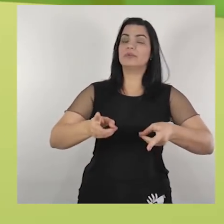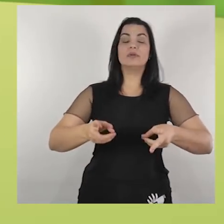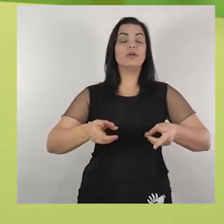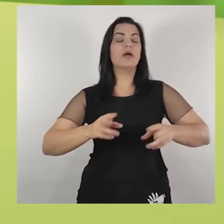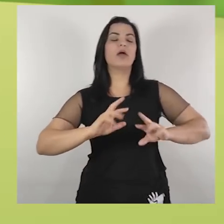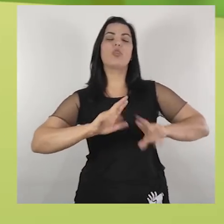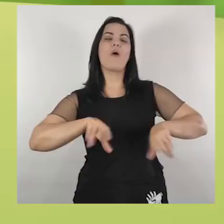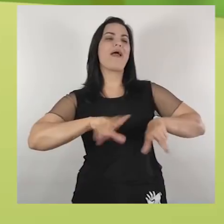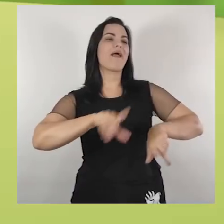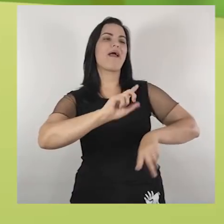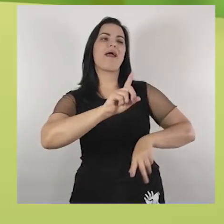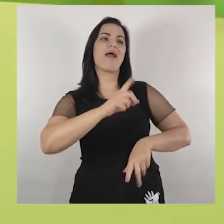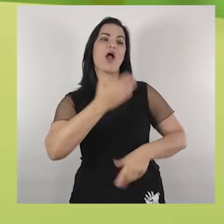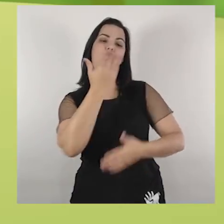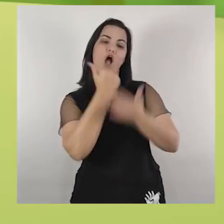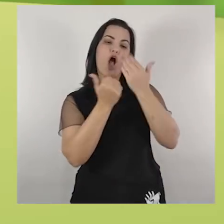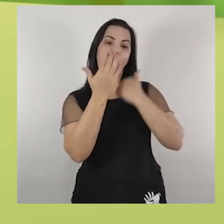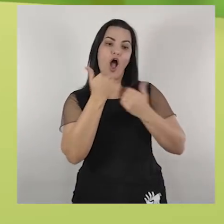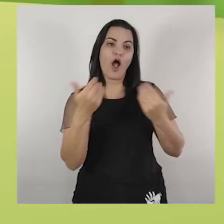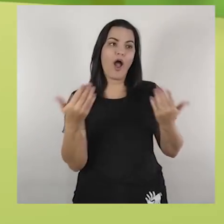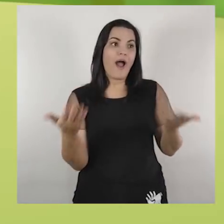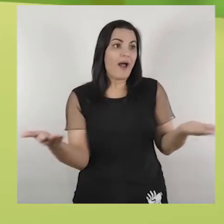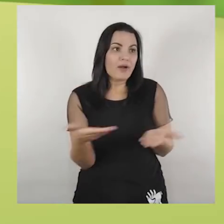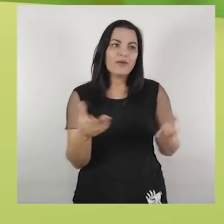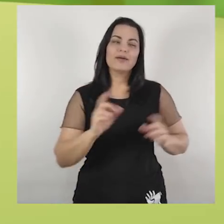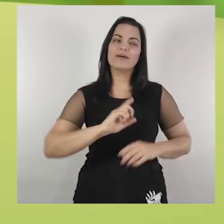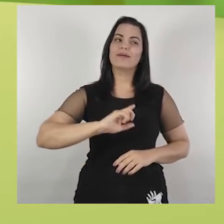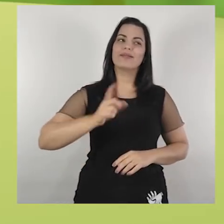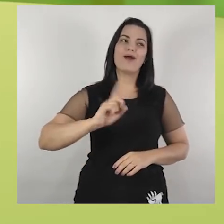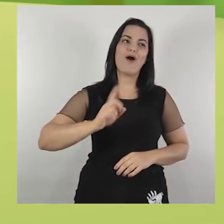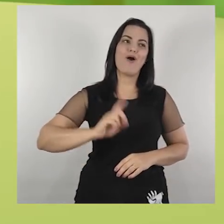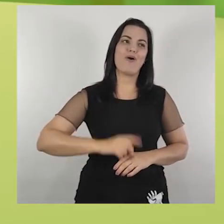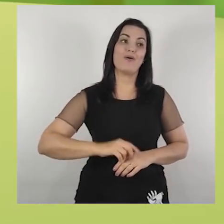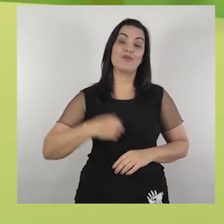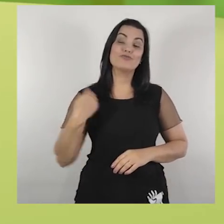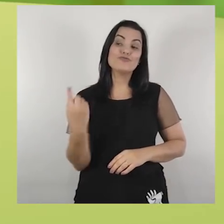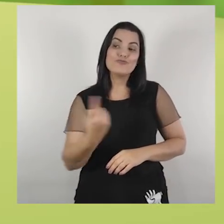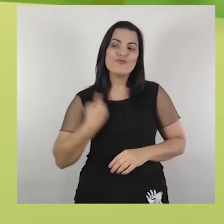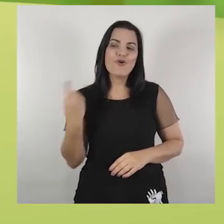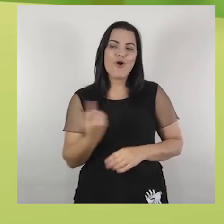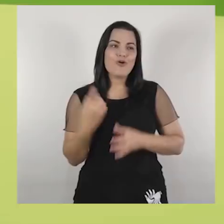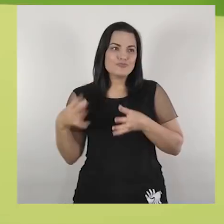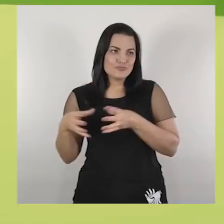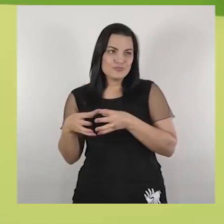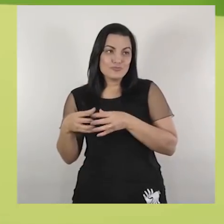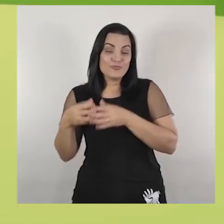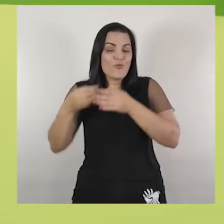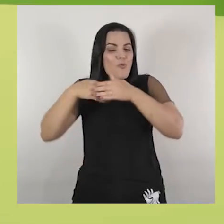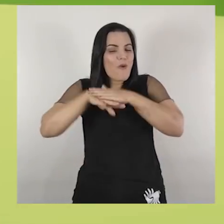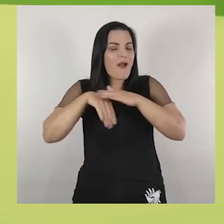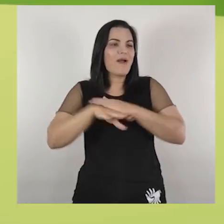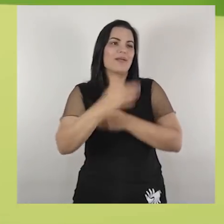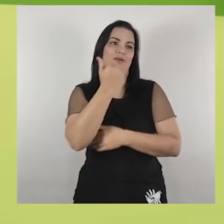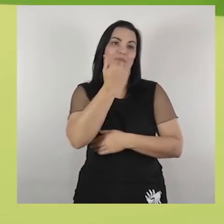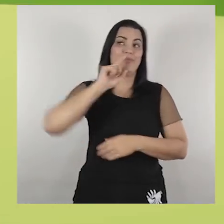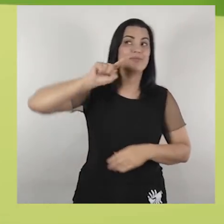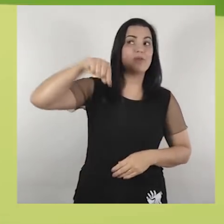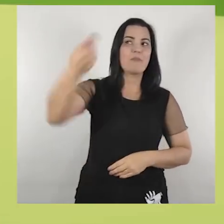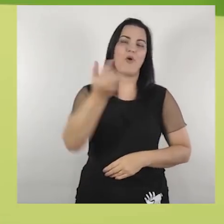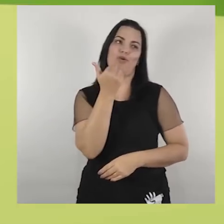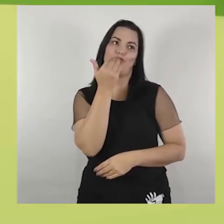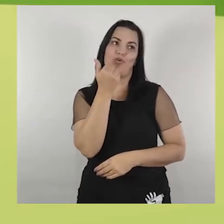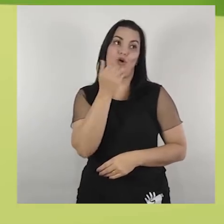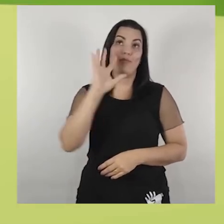nós formigas não somos gulosas. É que a gente está guardando comida para o inverno. Inverno? Mas tá